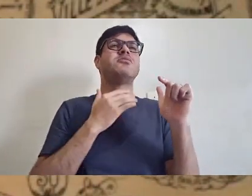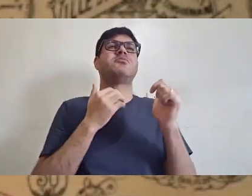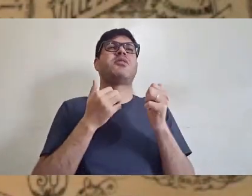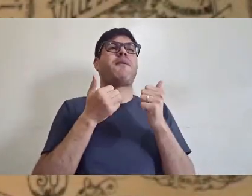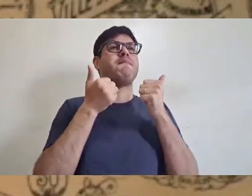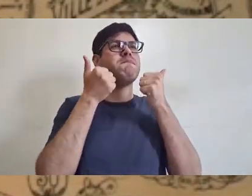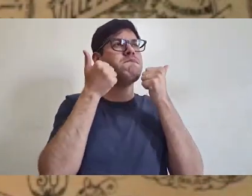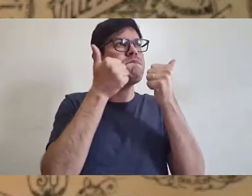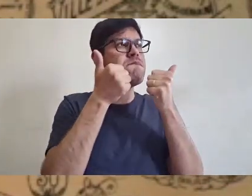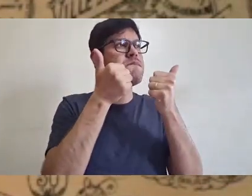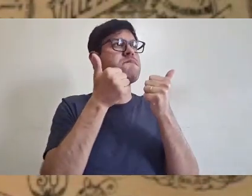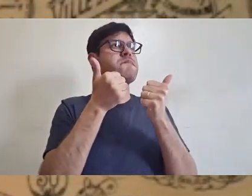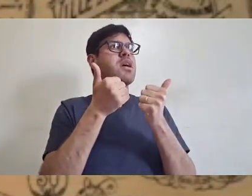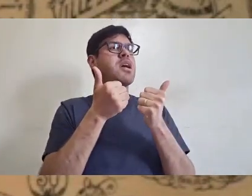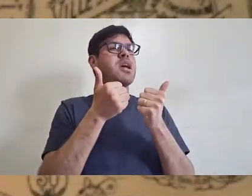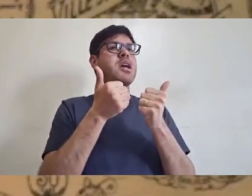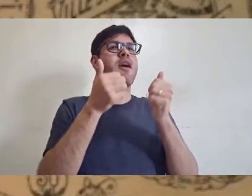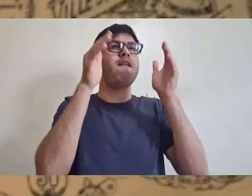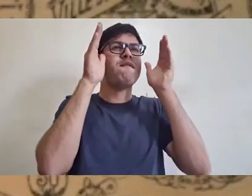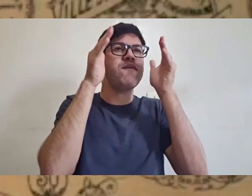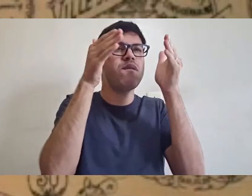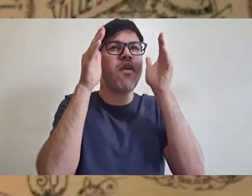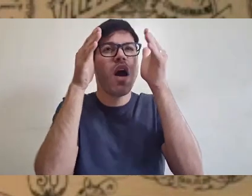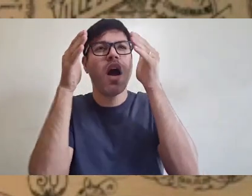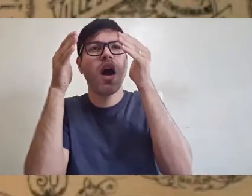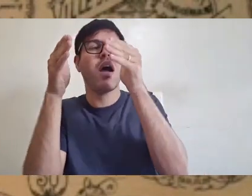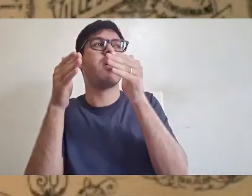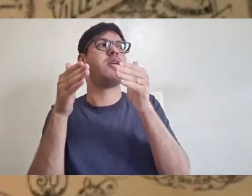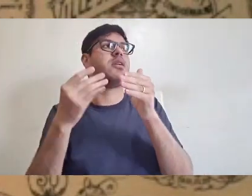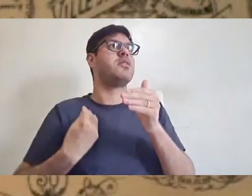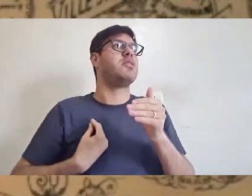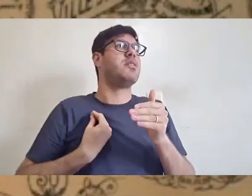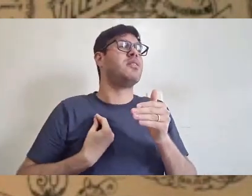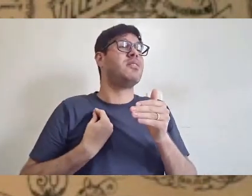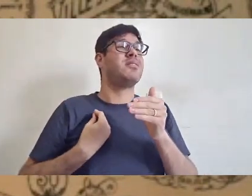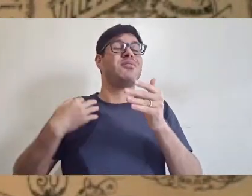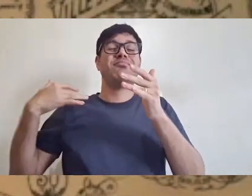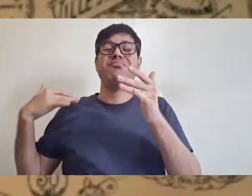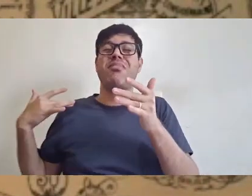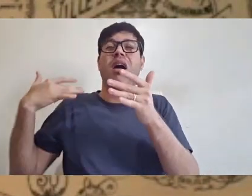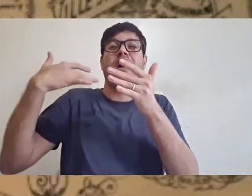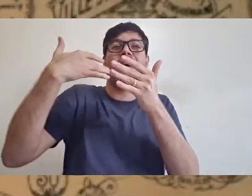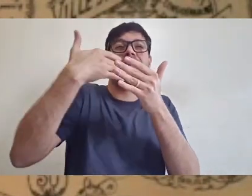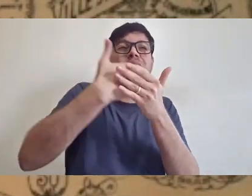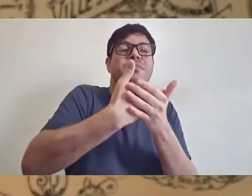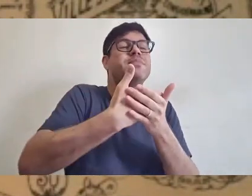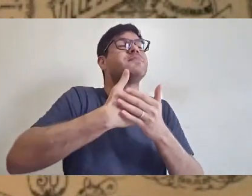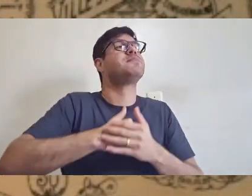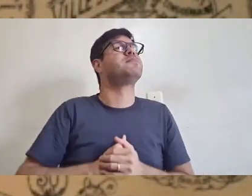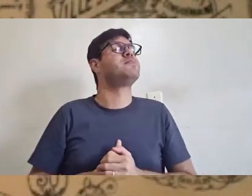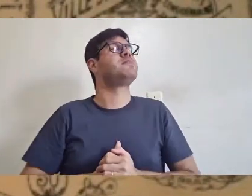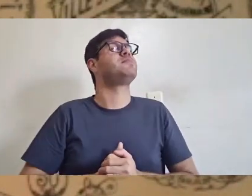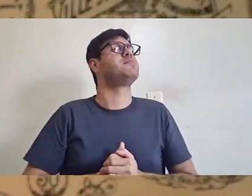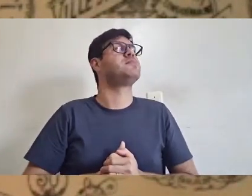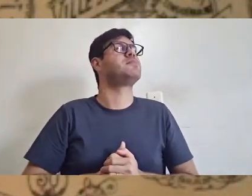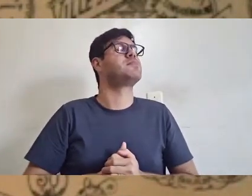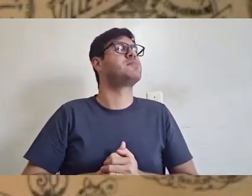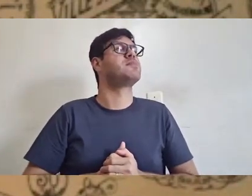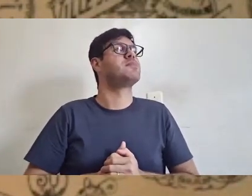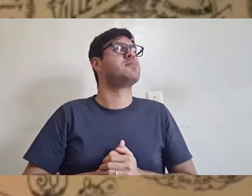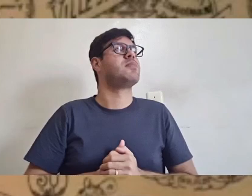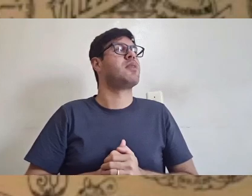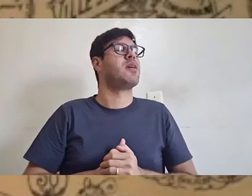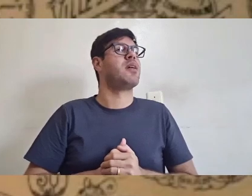competência, entendeu? E dedicação. Sim. A minha vida toda foi em função